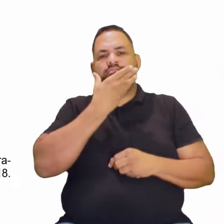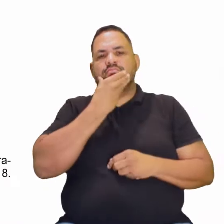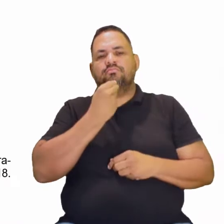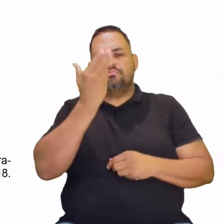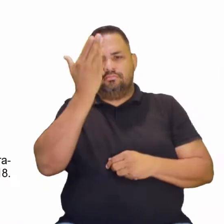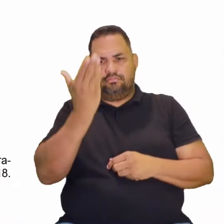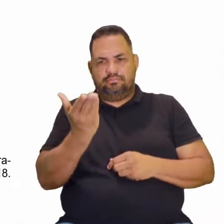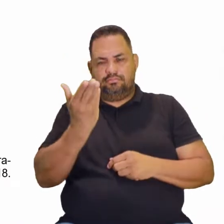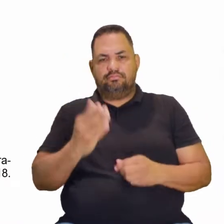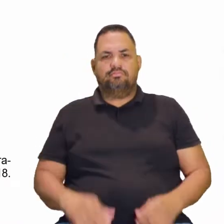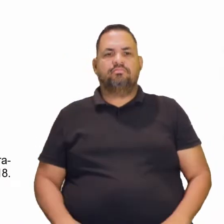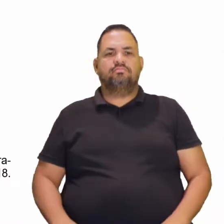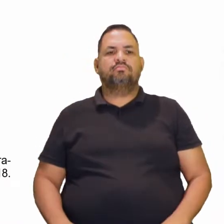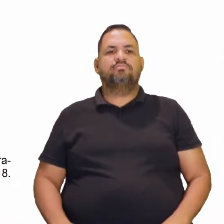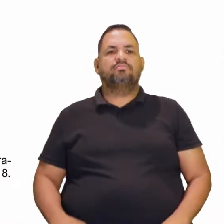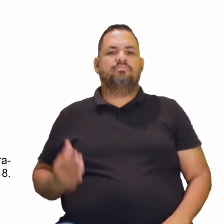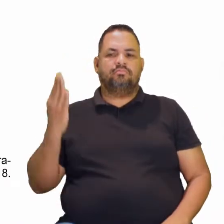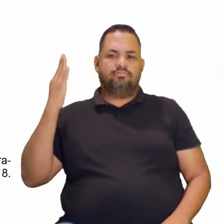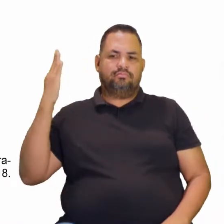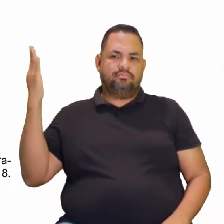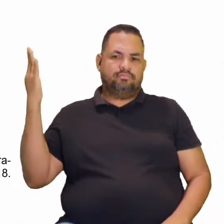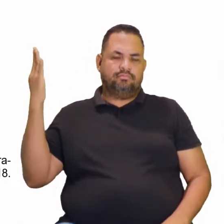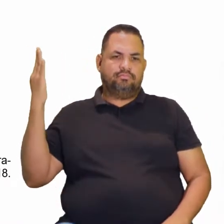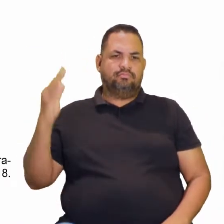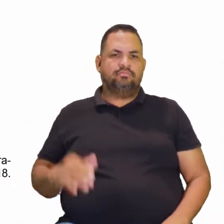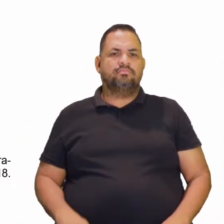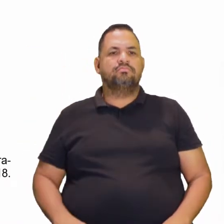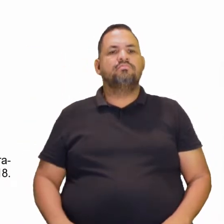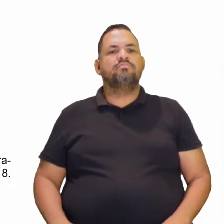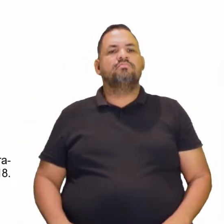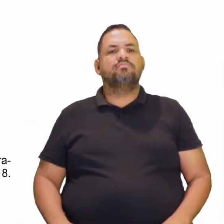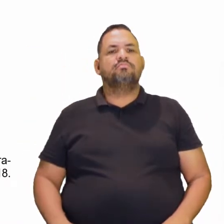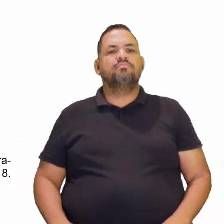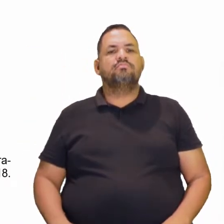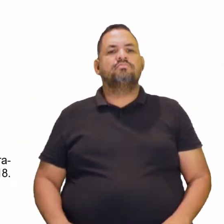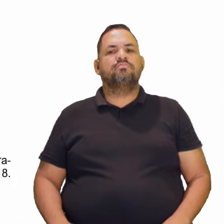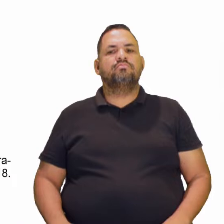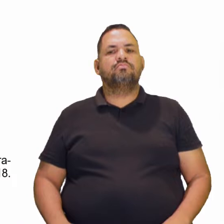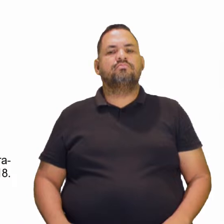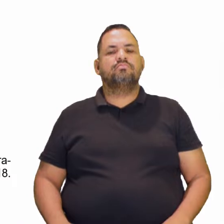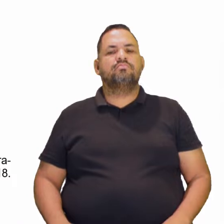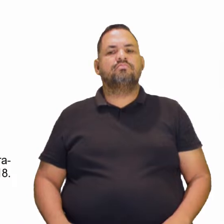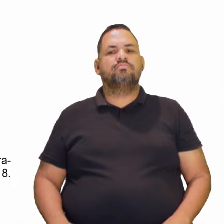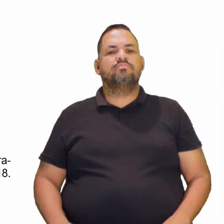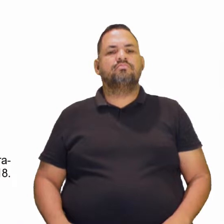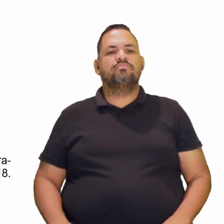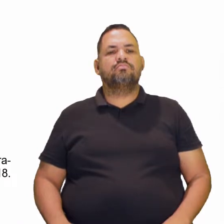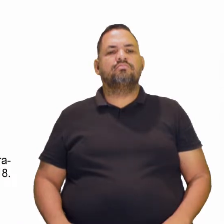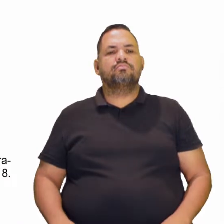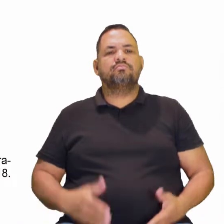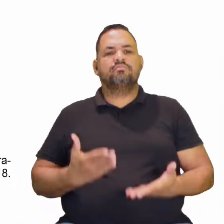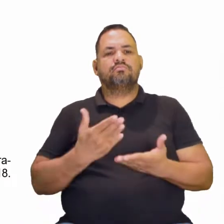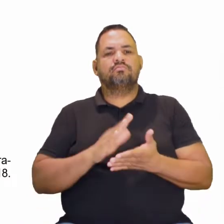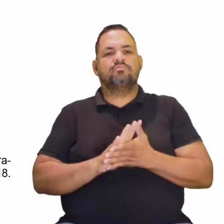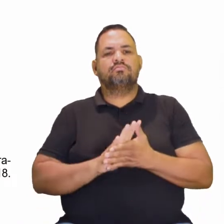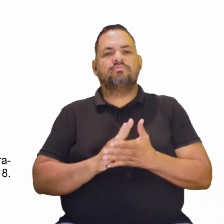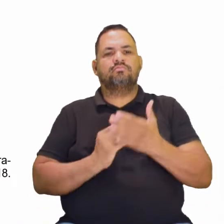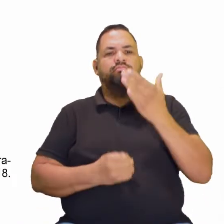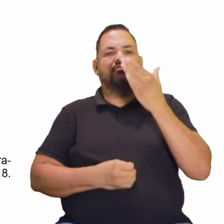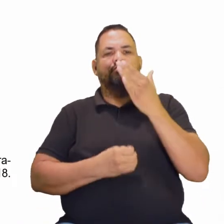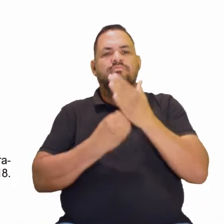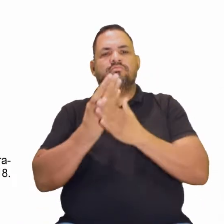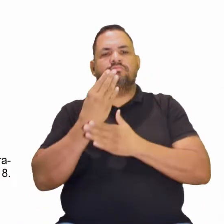pouco aí de Segal. O Lazar Segal, né, que é o artista lituano, né, de